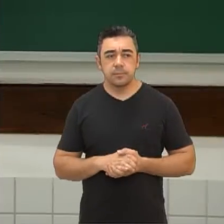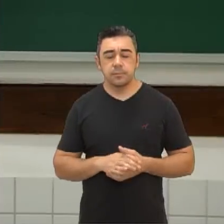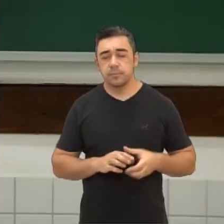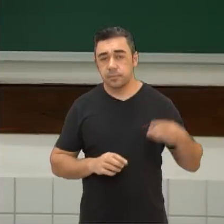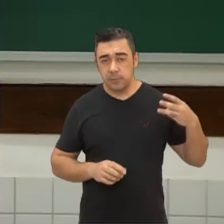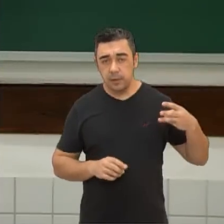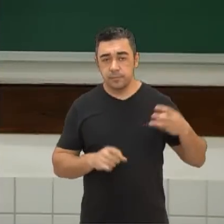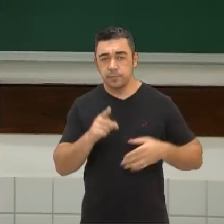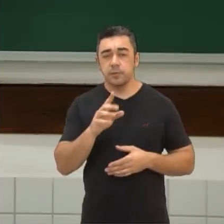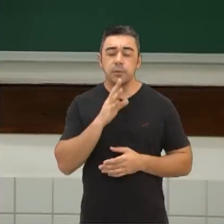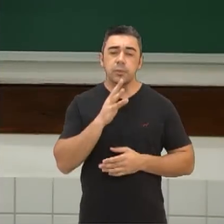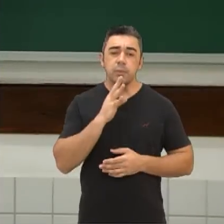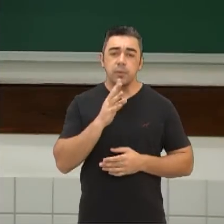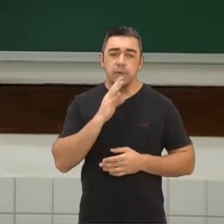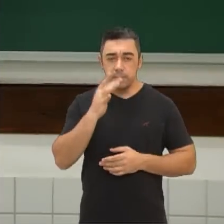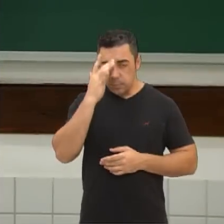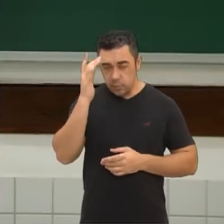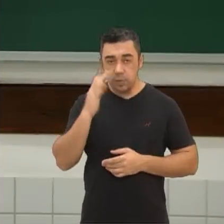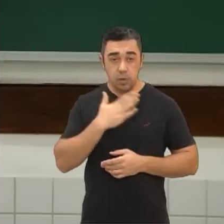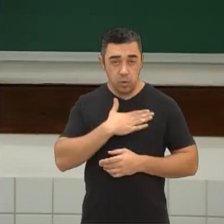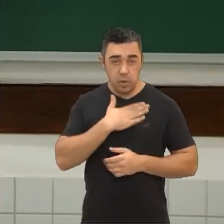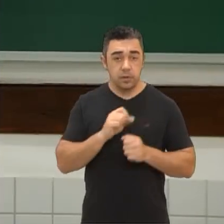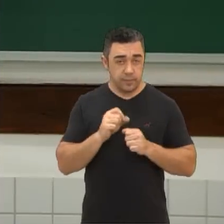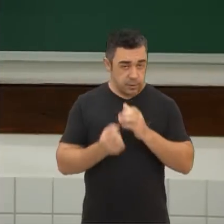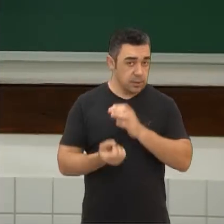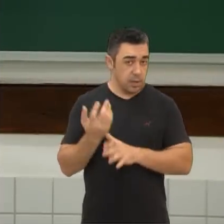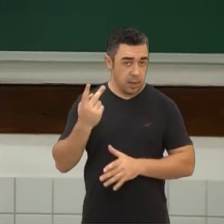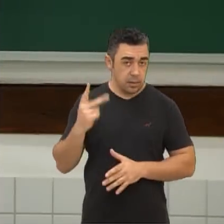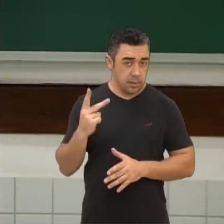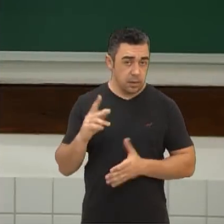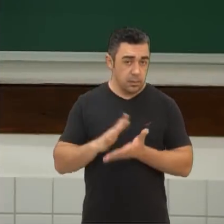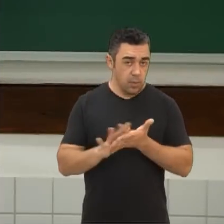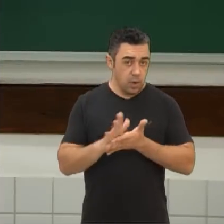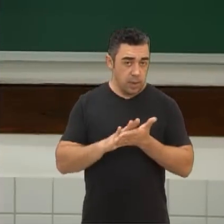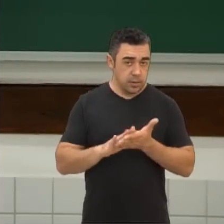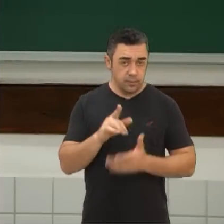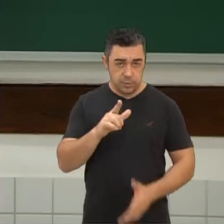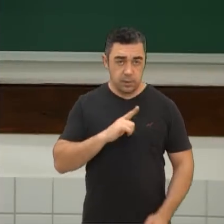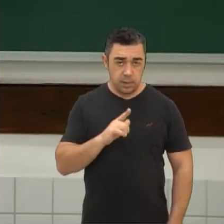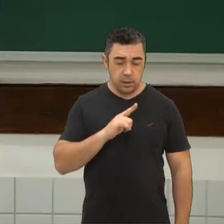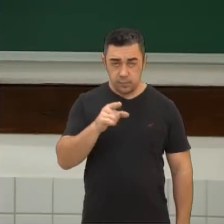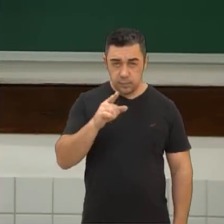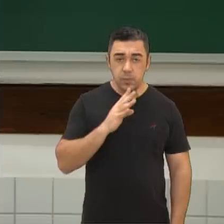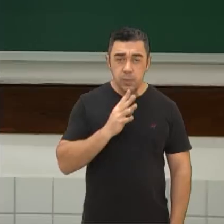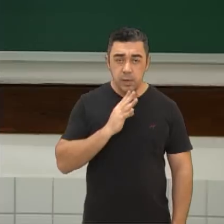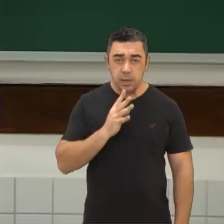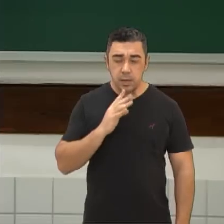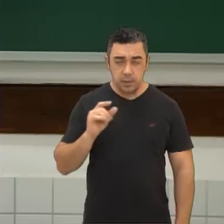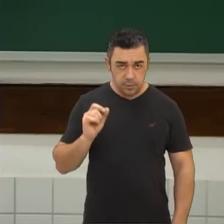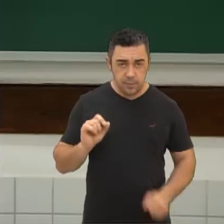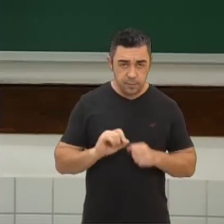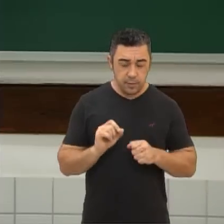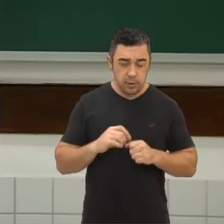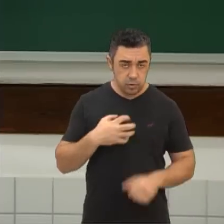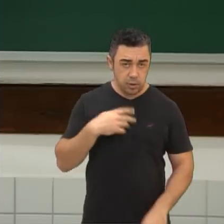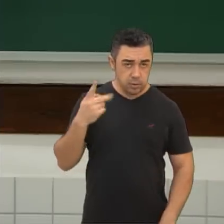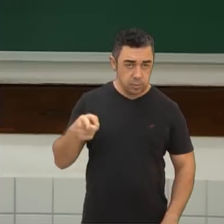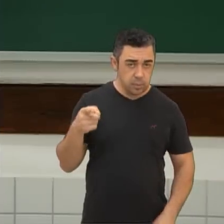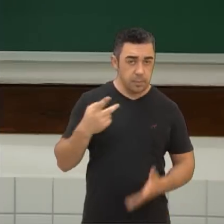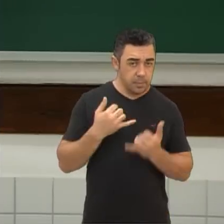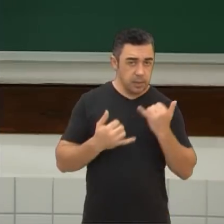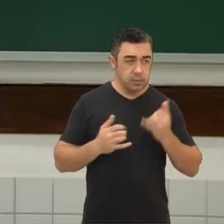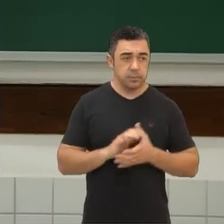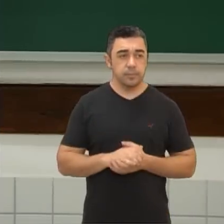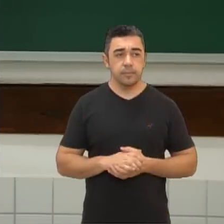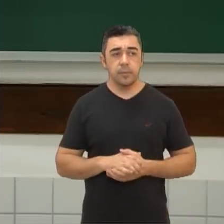já tive aluno que fazia embolada. Tá? Teve aluno até que me desafiou, mas eu não sei fazer, não sou tão rápido